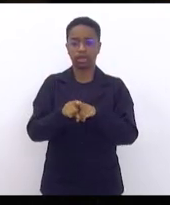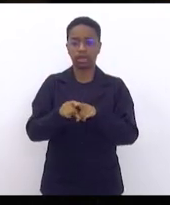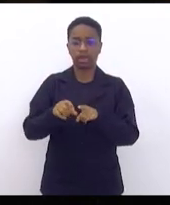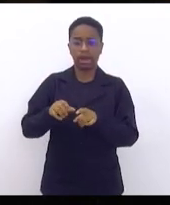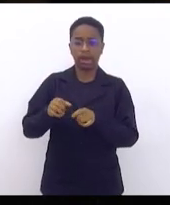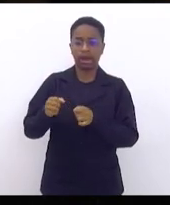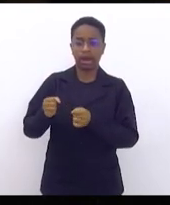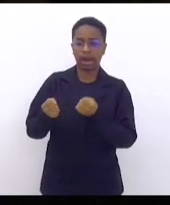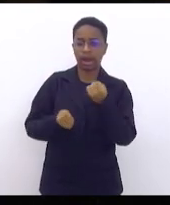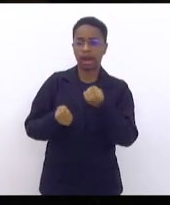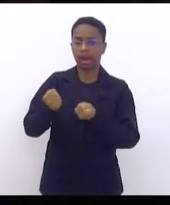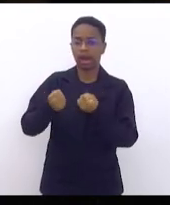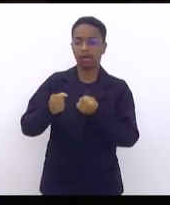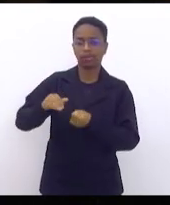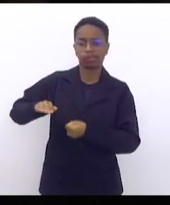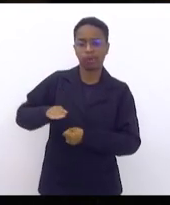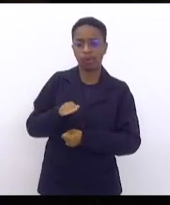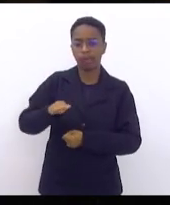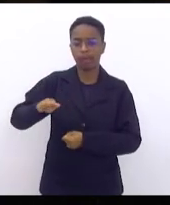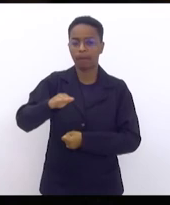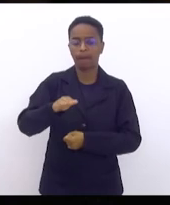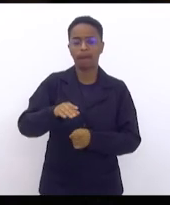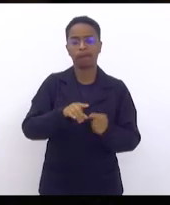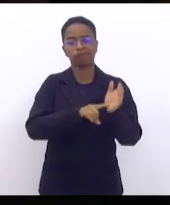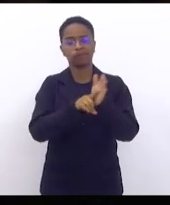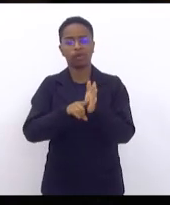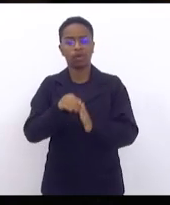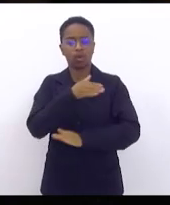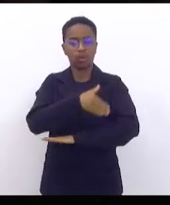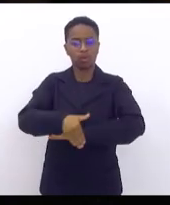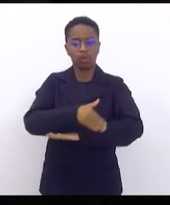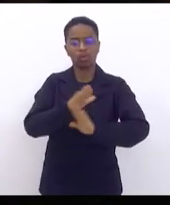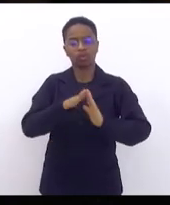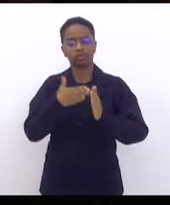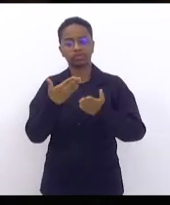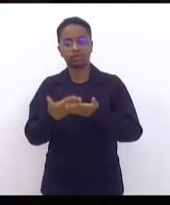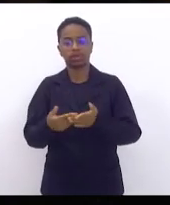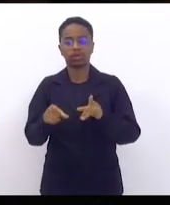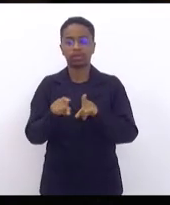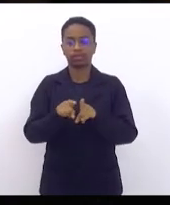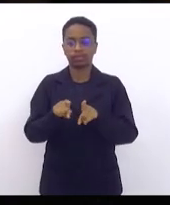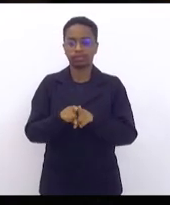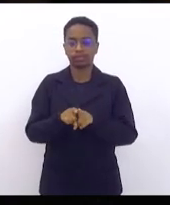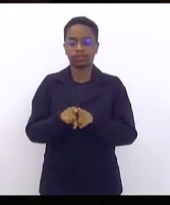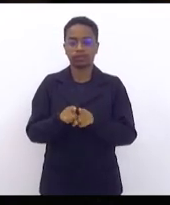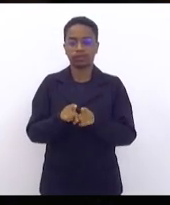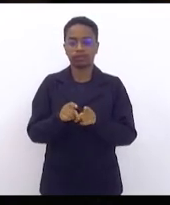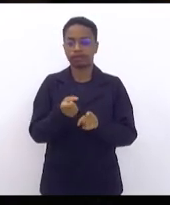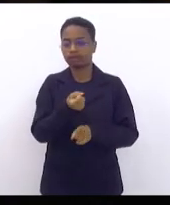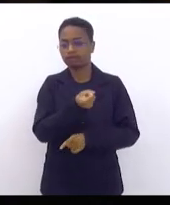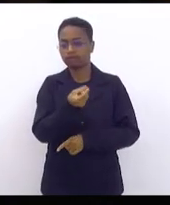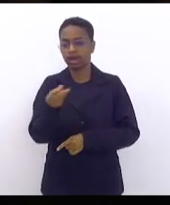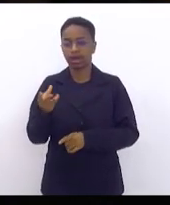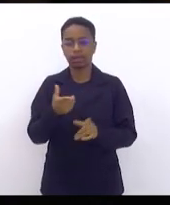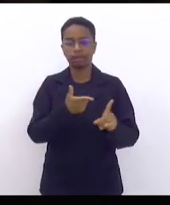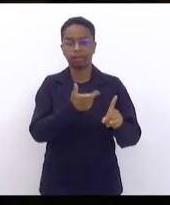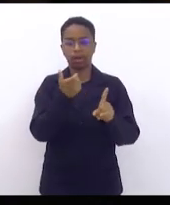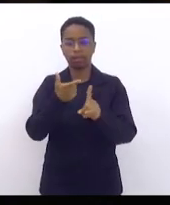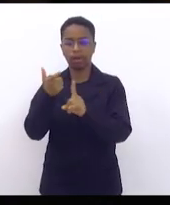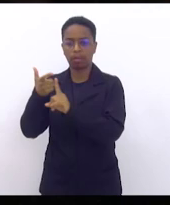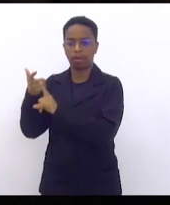todo lado, revistas nas ruas, nas escolas, sem contar nos inúmeros